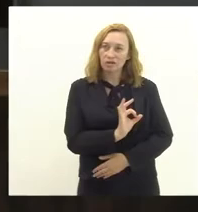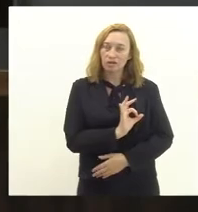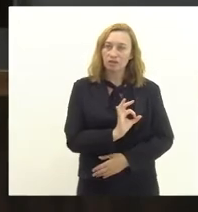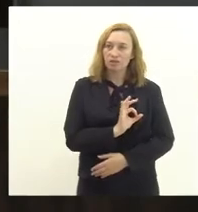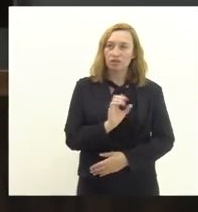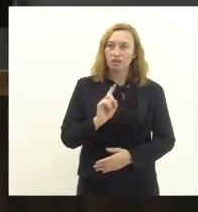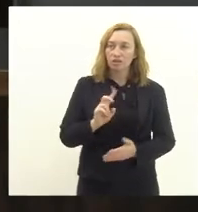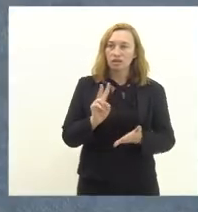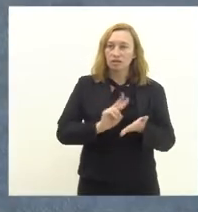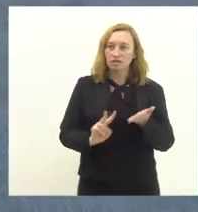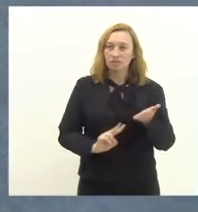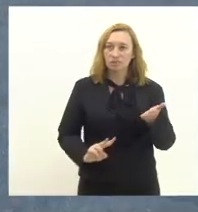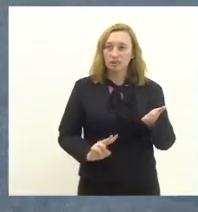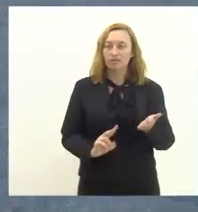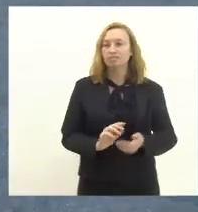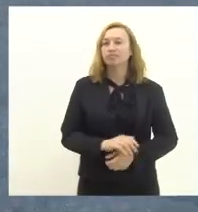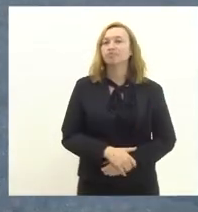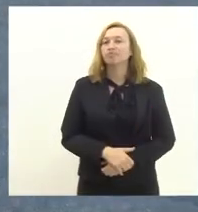anterior.